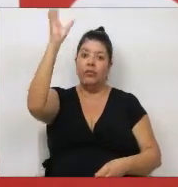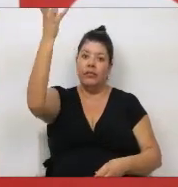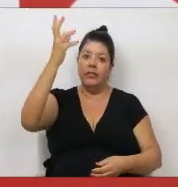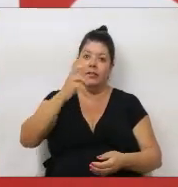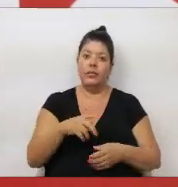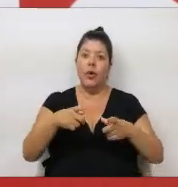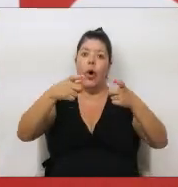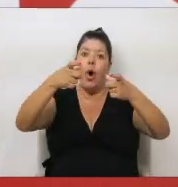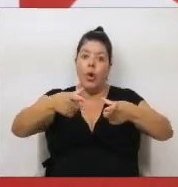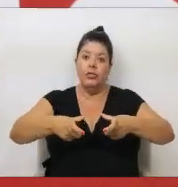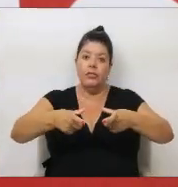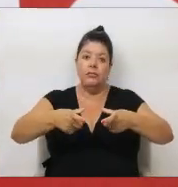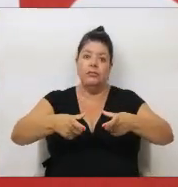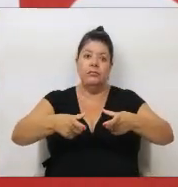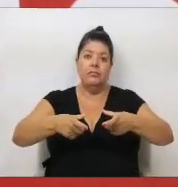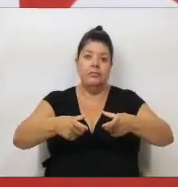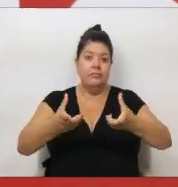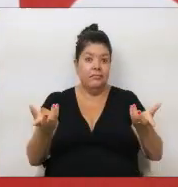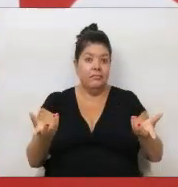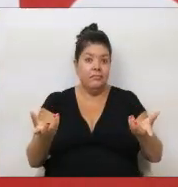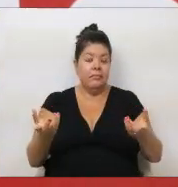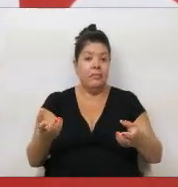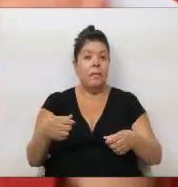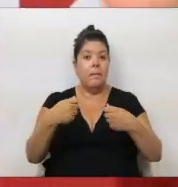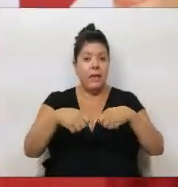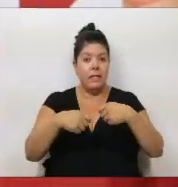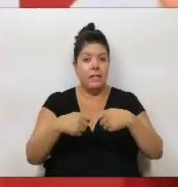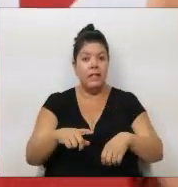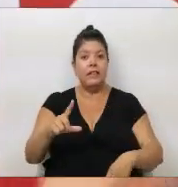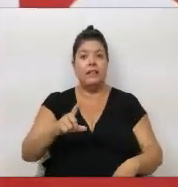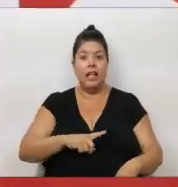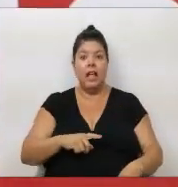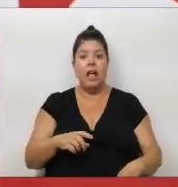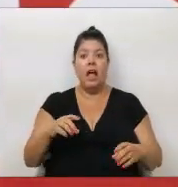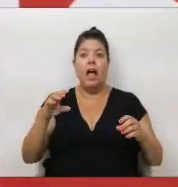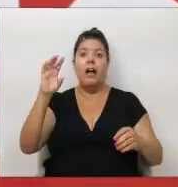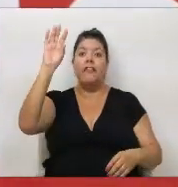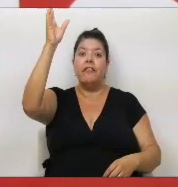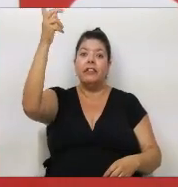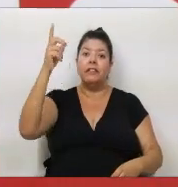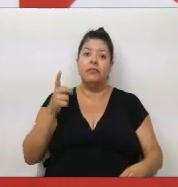acolher toda a comunidade, né? Vamos fazer festa do camarão.